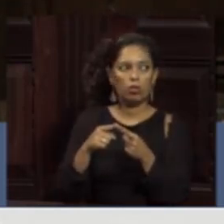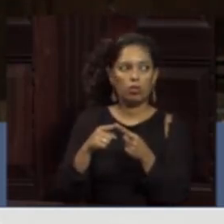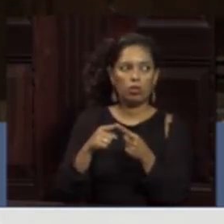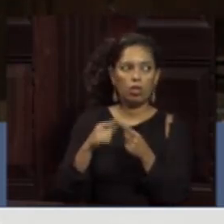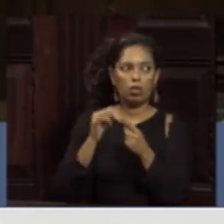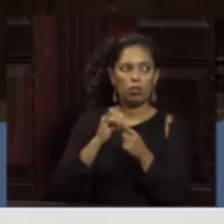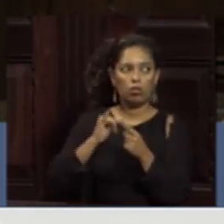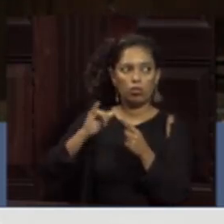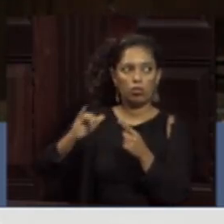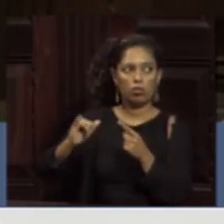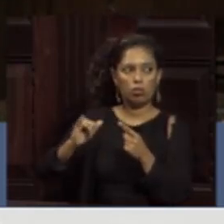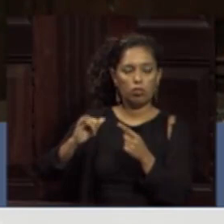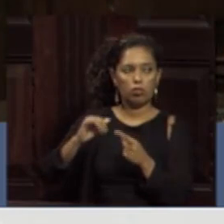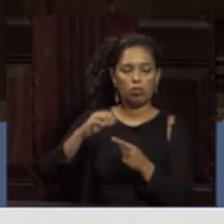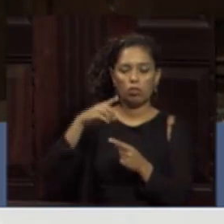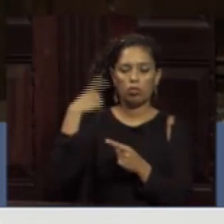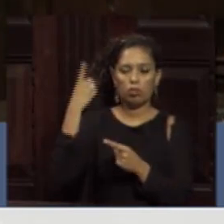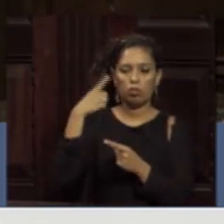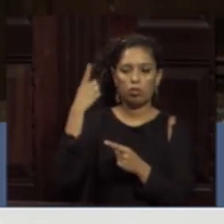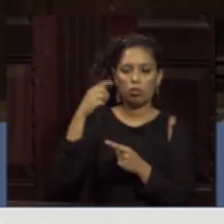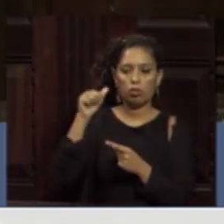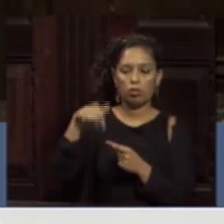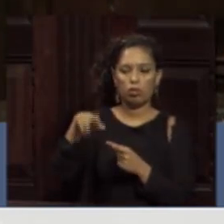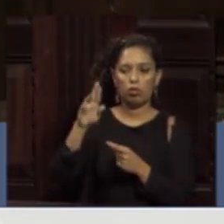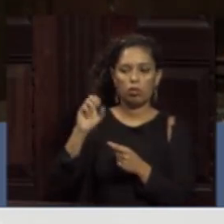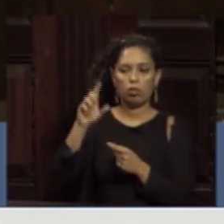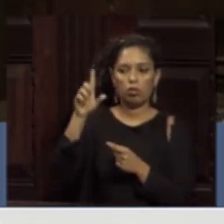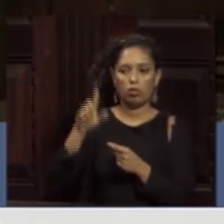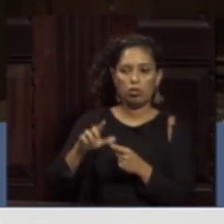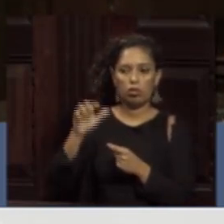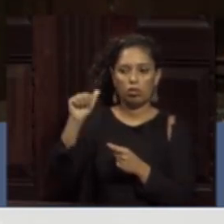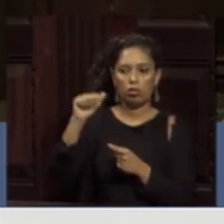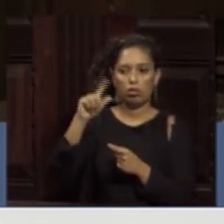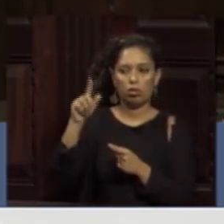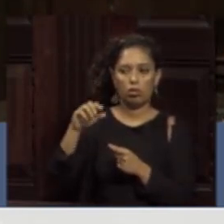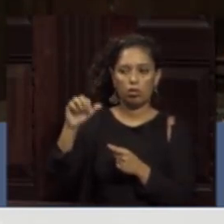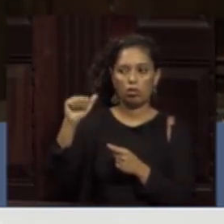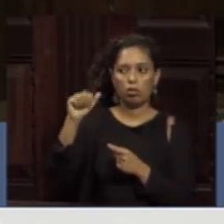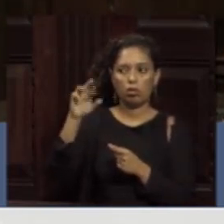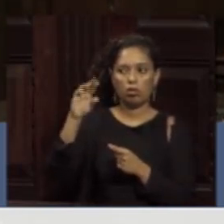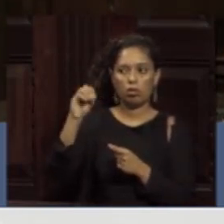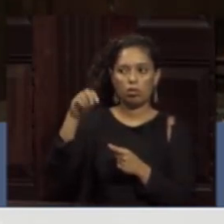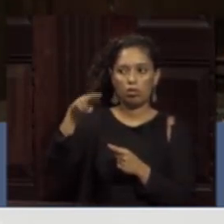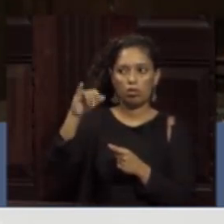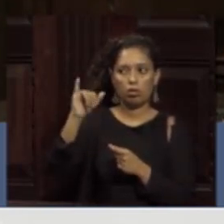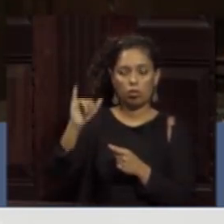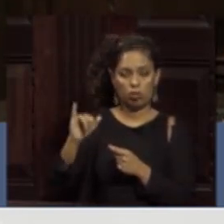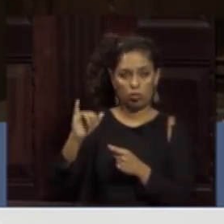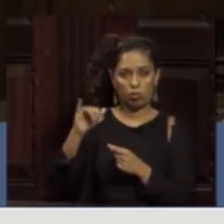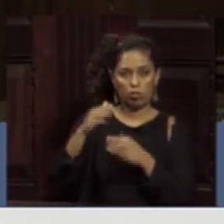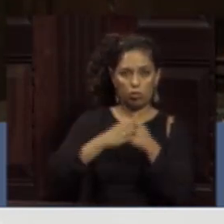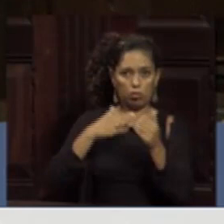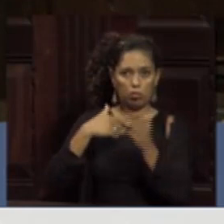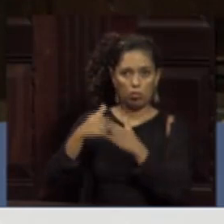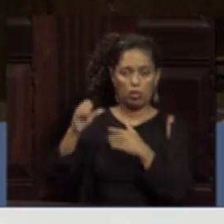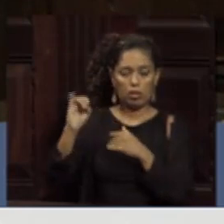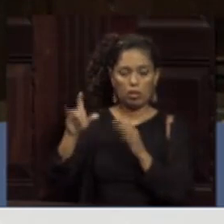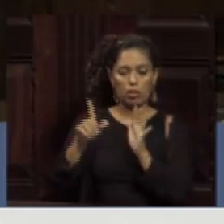dizer que o deputado André Lazzaroni, embora o projeto seja de